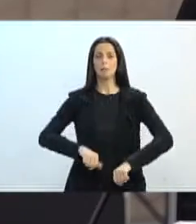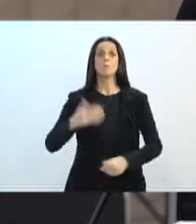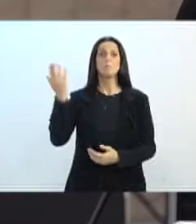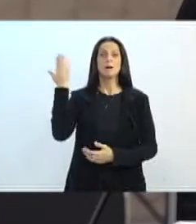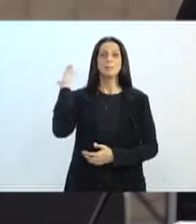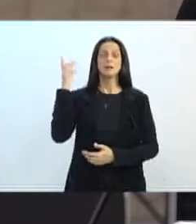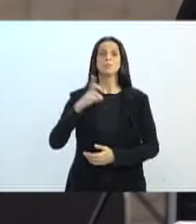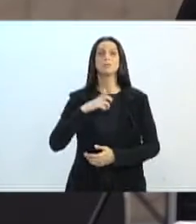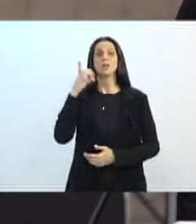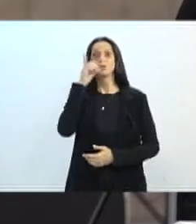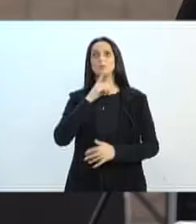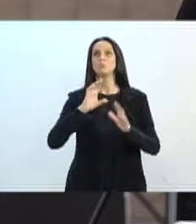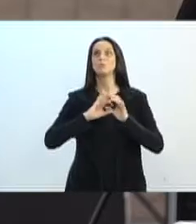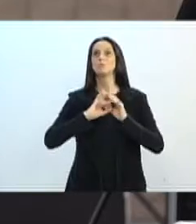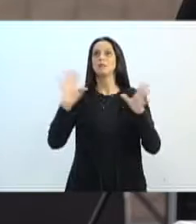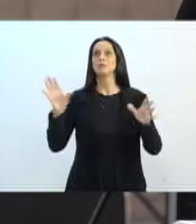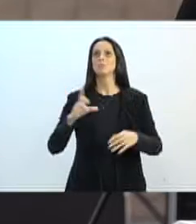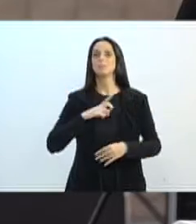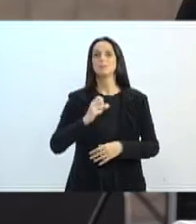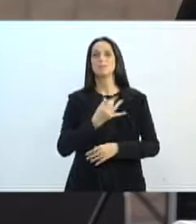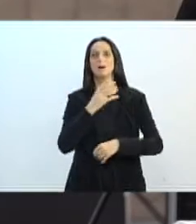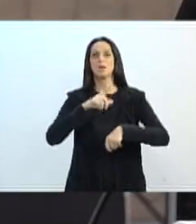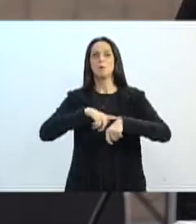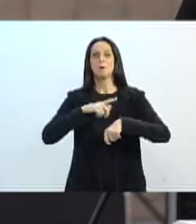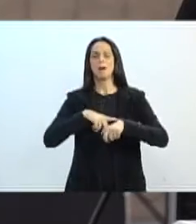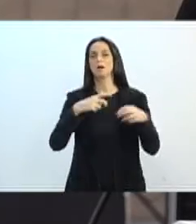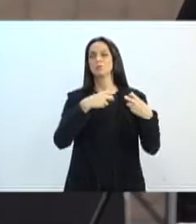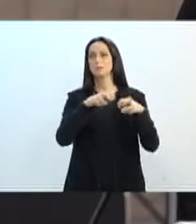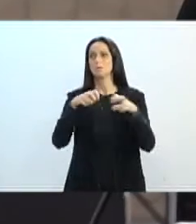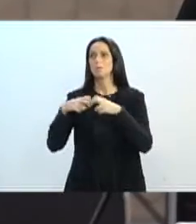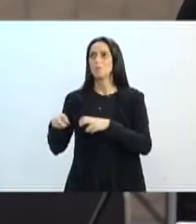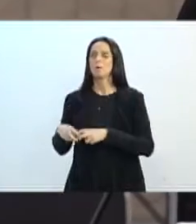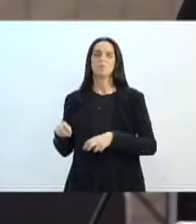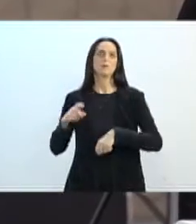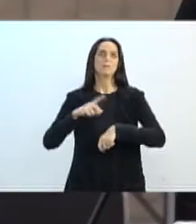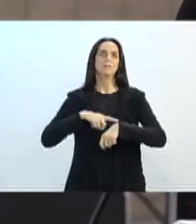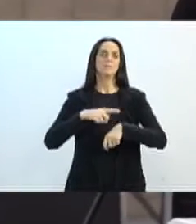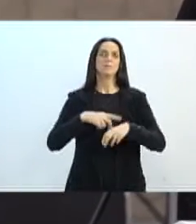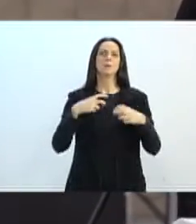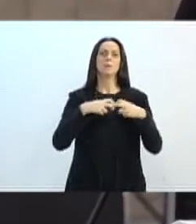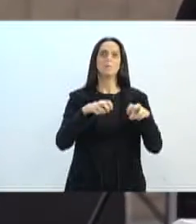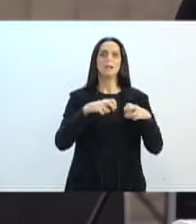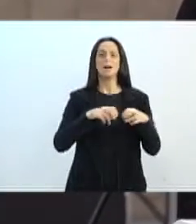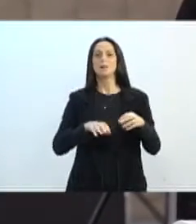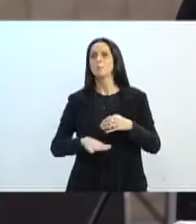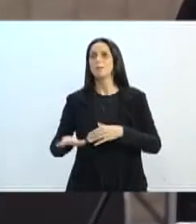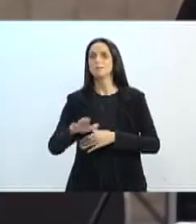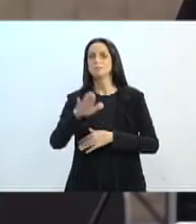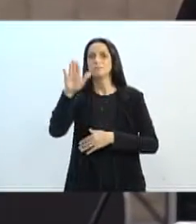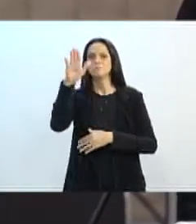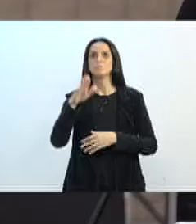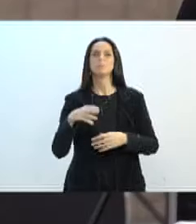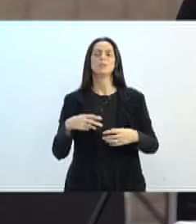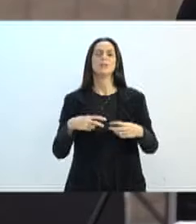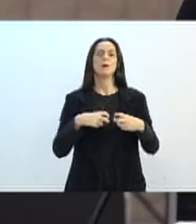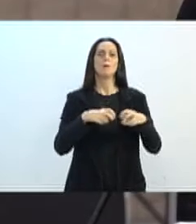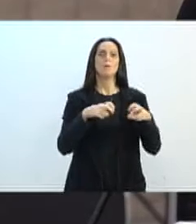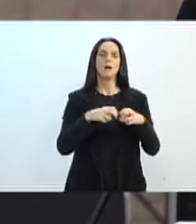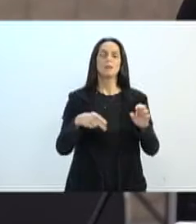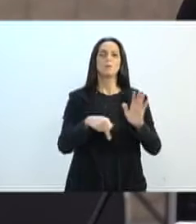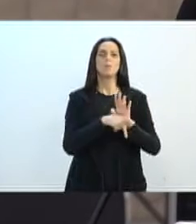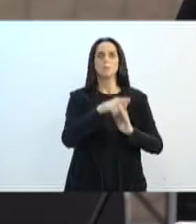livre, tínhamos inúmeras linhas alpineiras do trabalhador nas comunidades, nos morros, enfim, e hoje essas linhas foram cortadas,